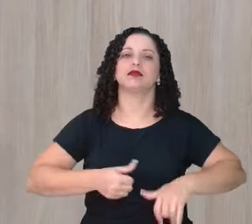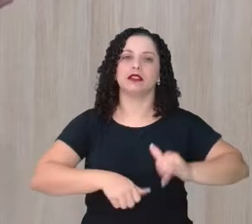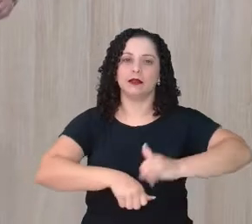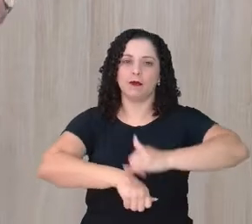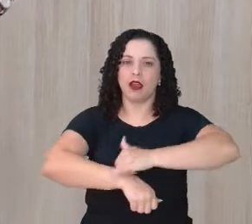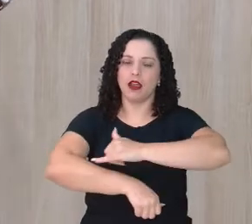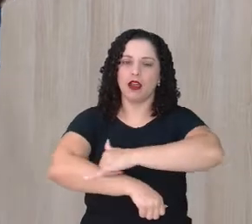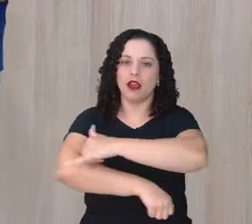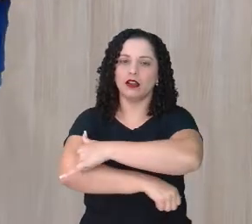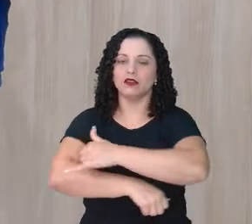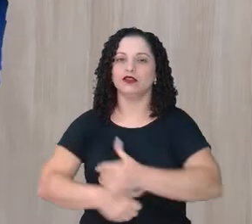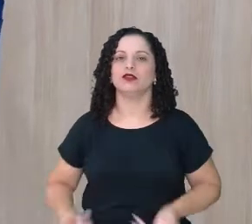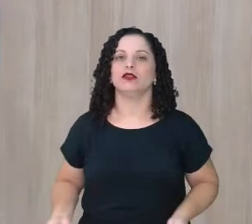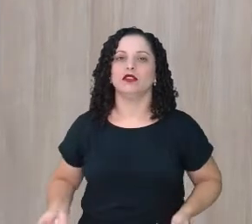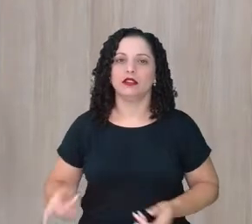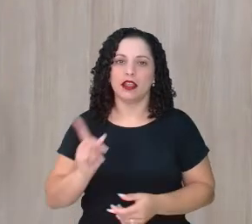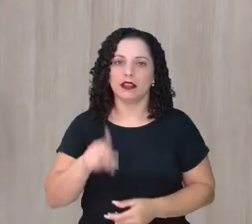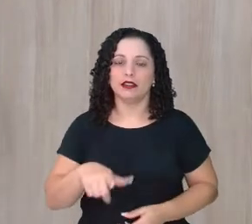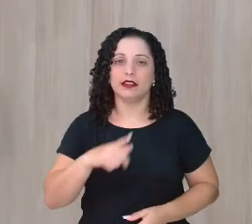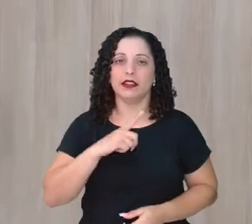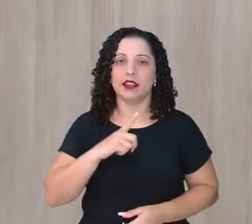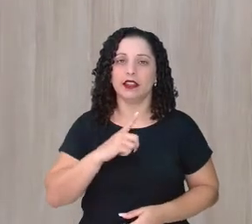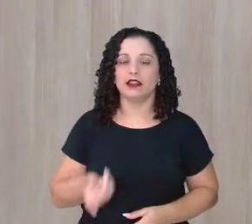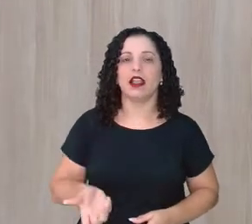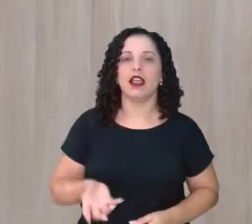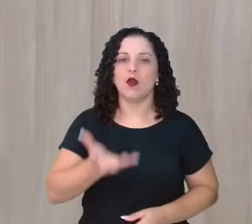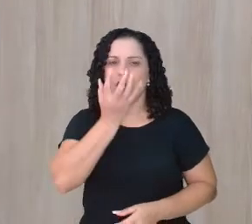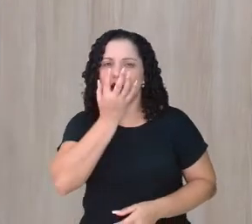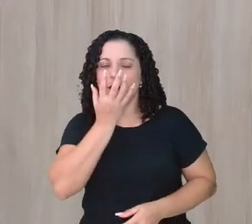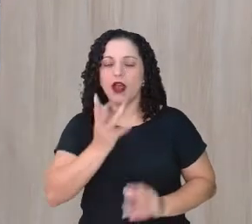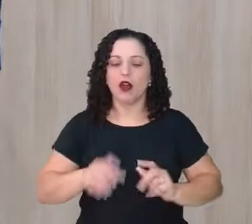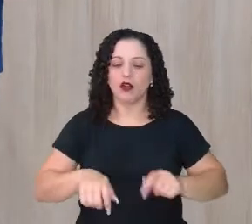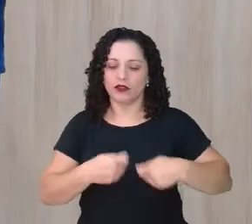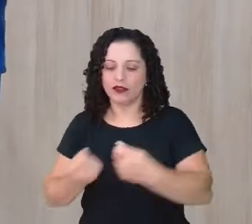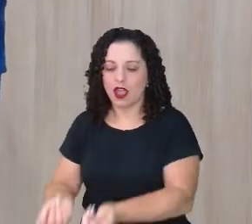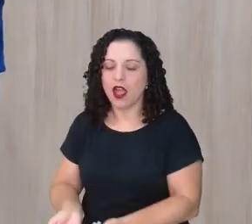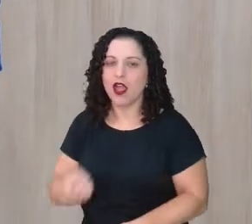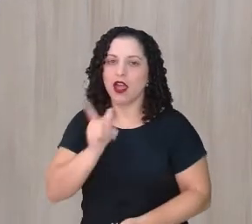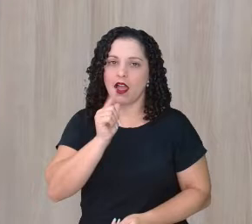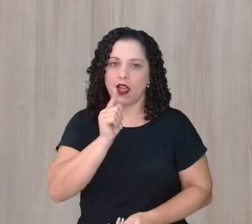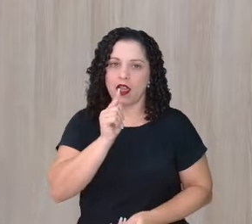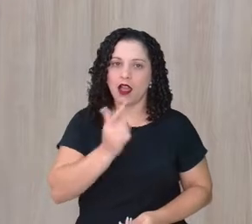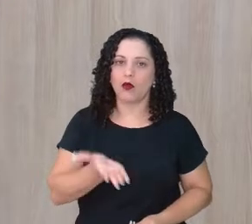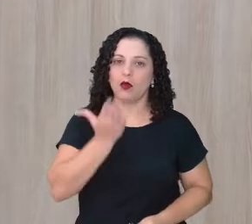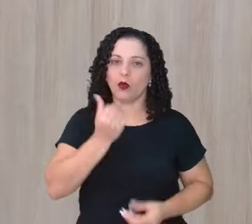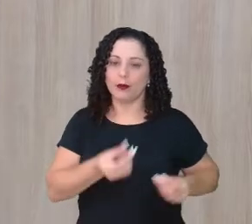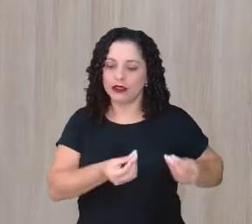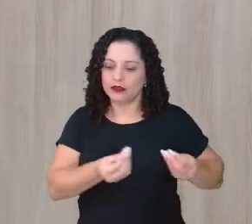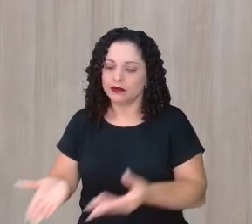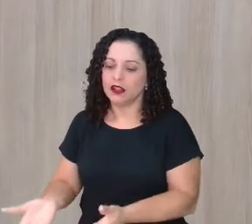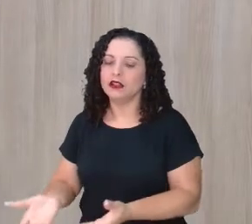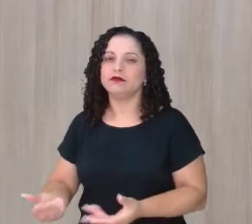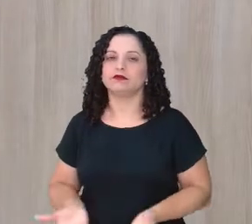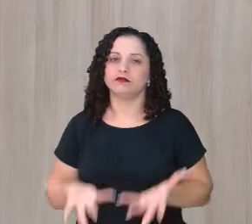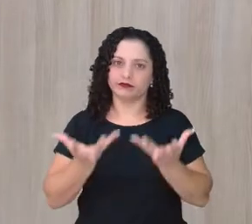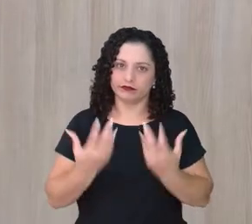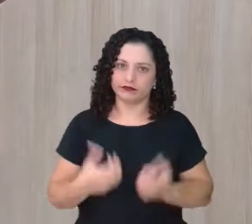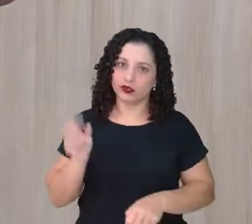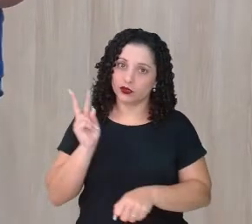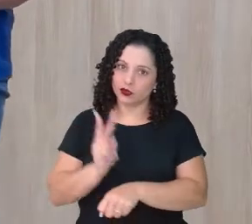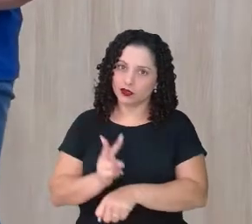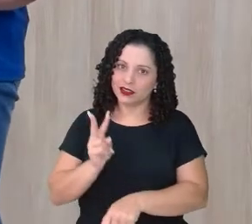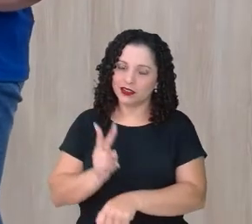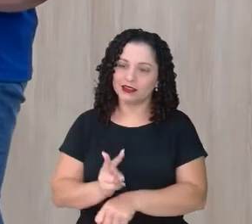aí de colocar água para o animal que está preso, colocar alimento, né? Vejam aí, pessoal, vamos cuidar bem dos nossos